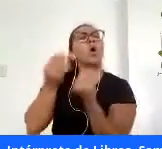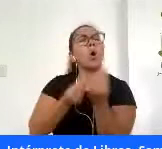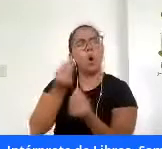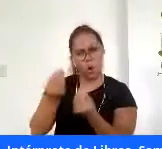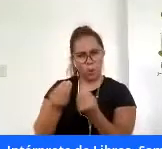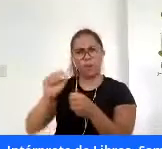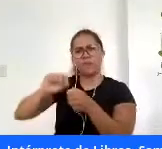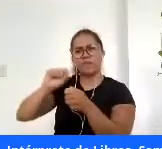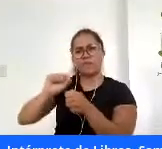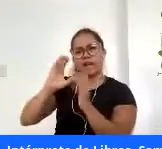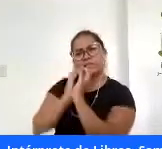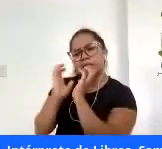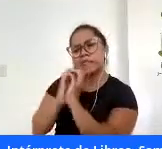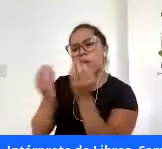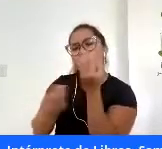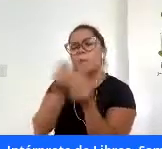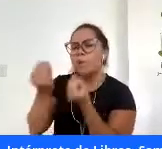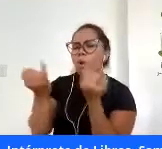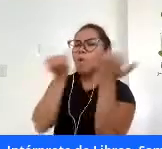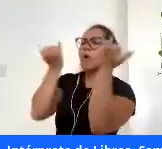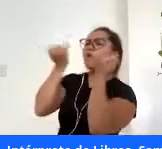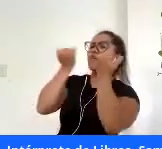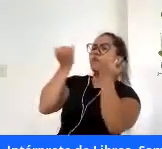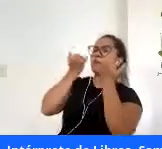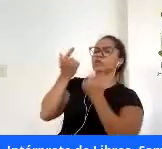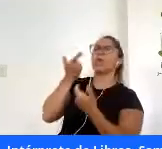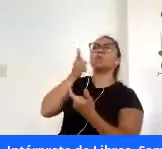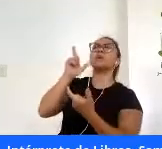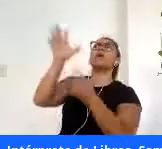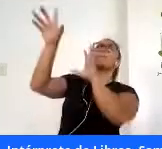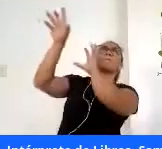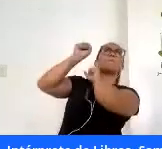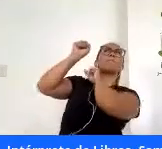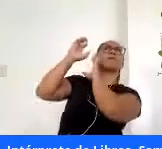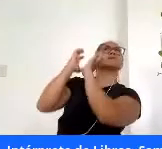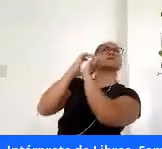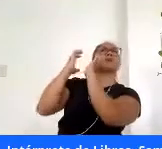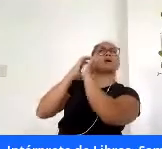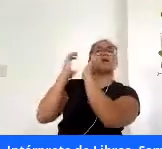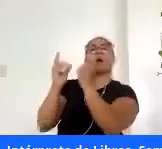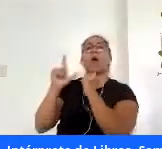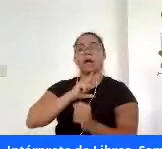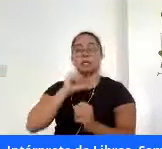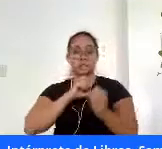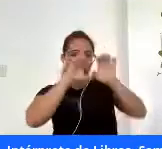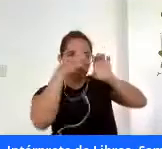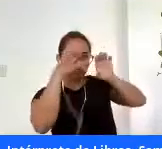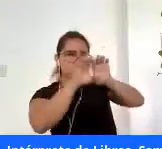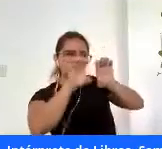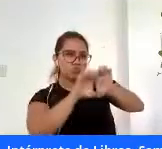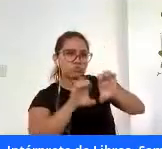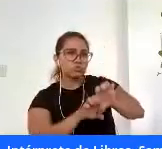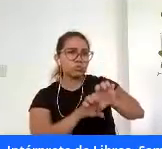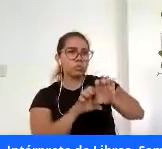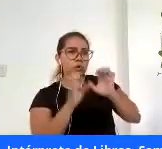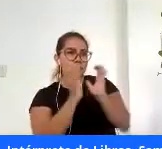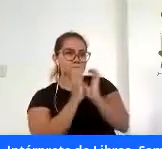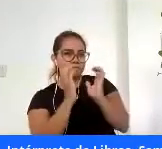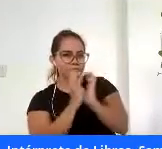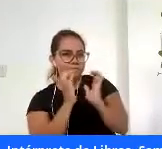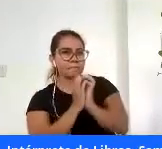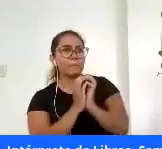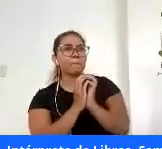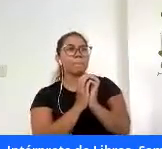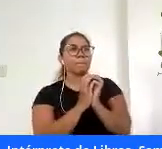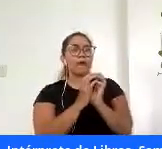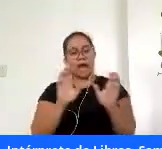esse cérebro, como é que essa informação é passada para o nosso cérebro, né? E aqui tem esse esquema do cérebro, aqui ele inverteu, a região anterior está para